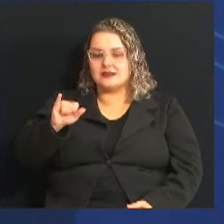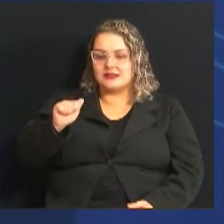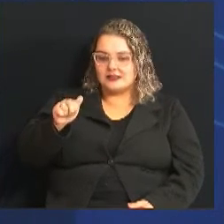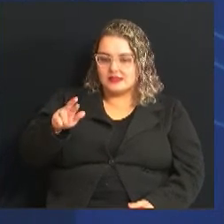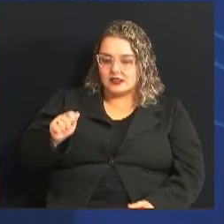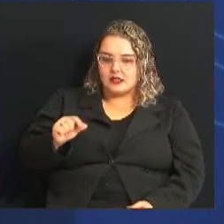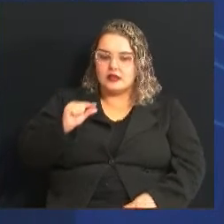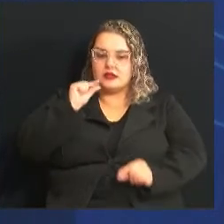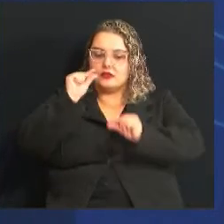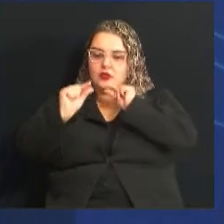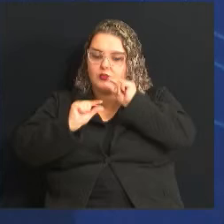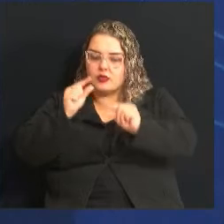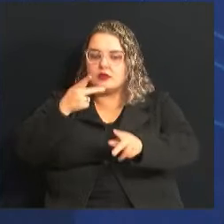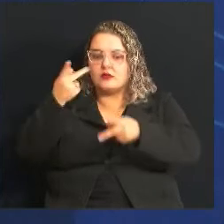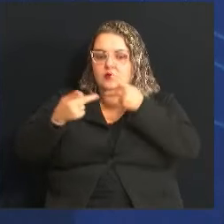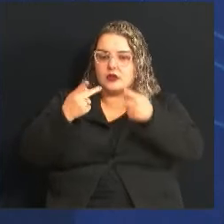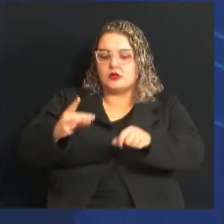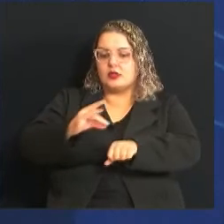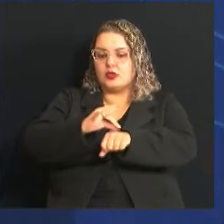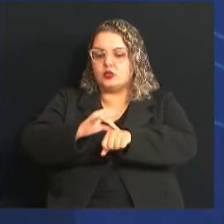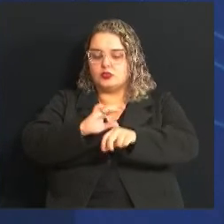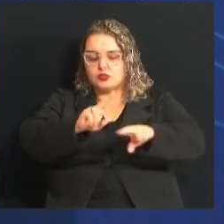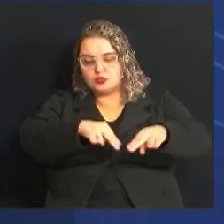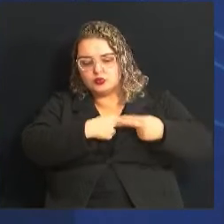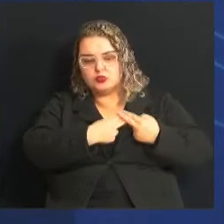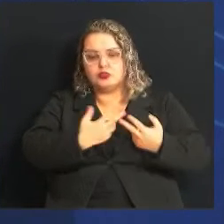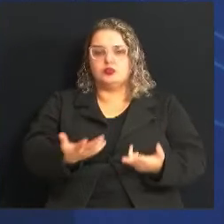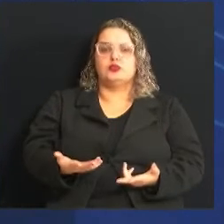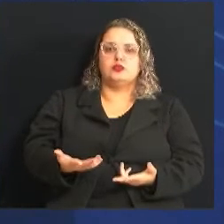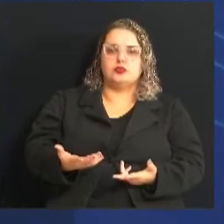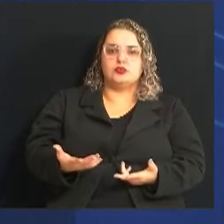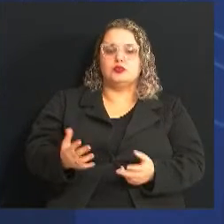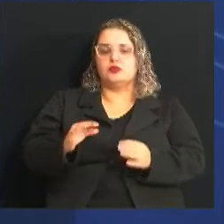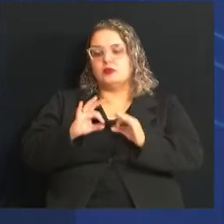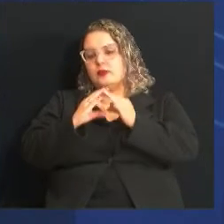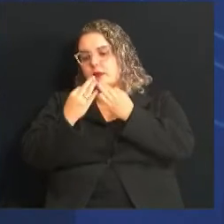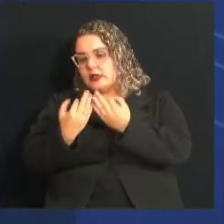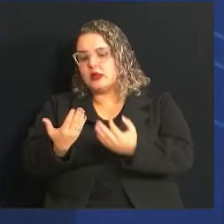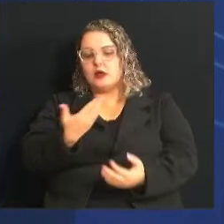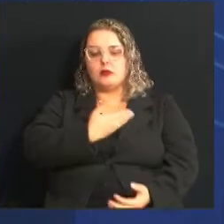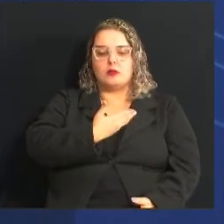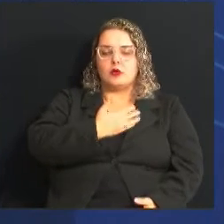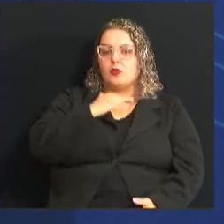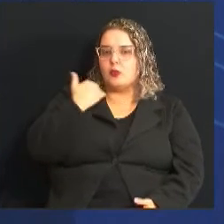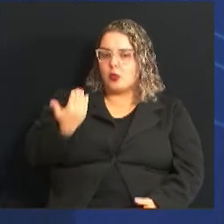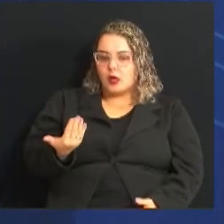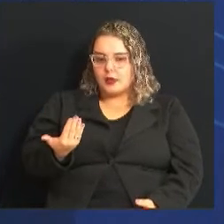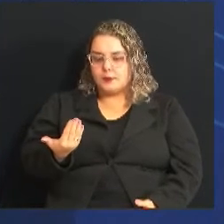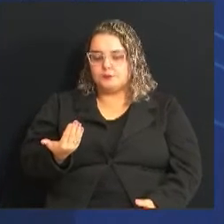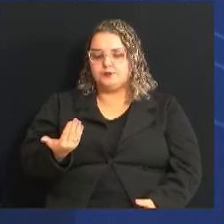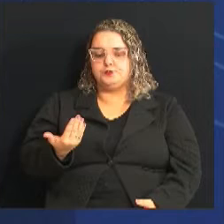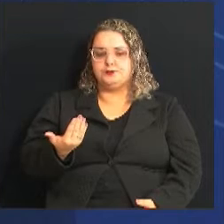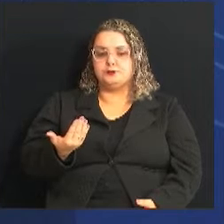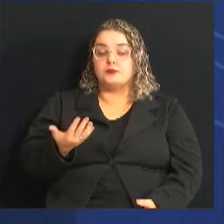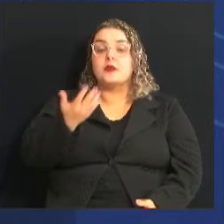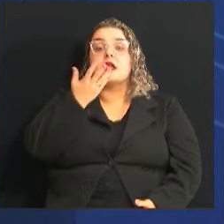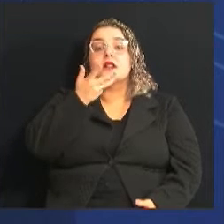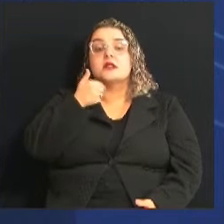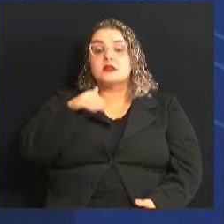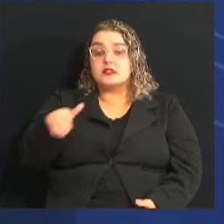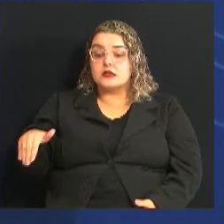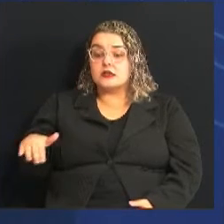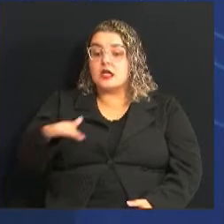Então, aconteceu algum luto na família, um parente, um amigo próximo faleceu. Nas crianças, a